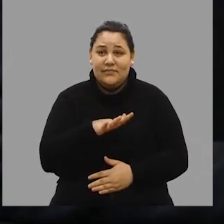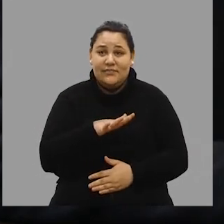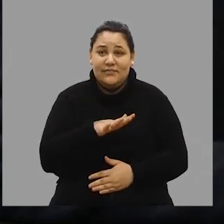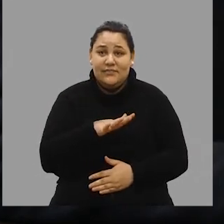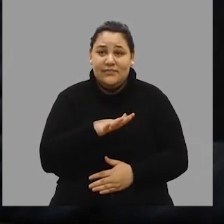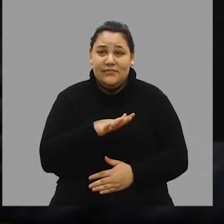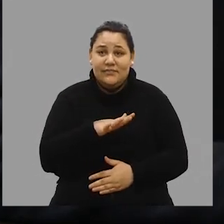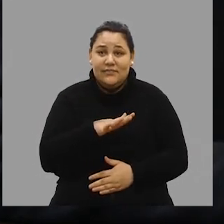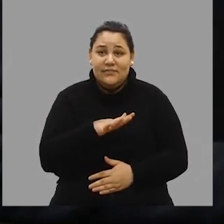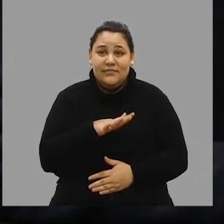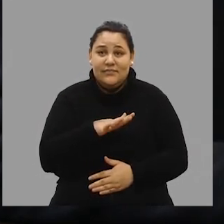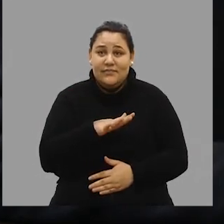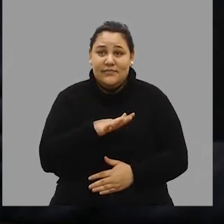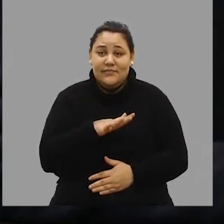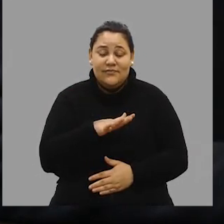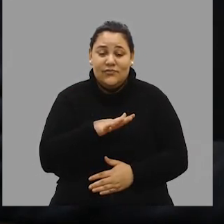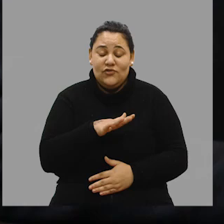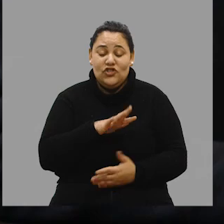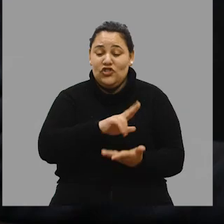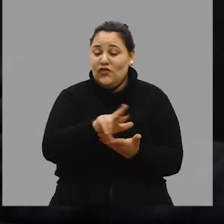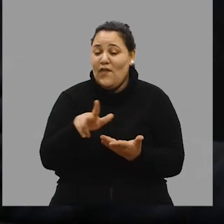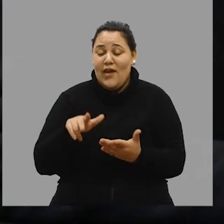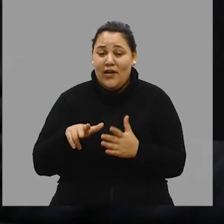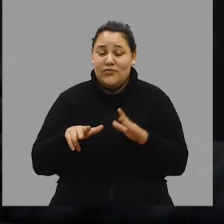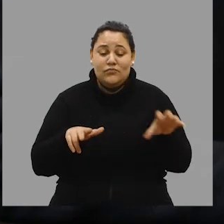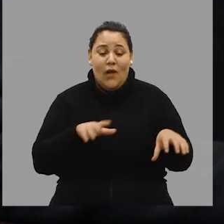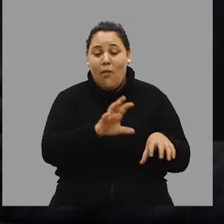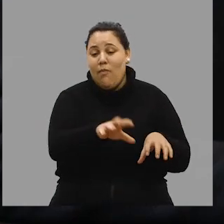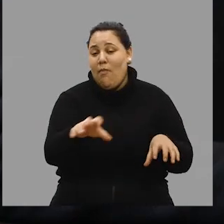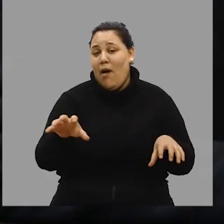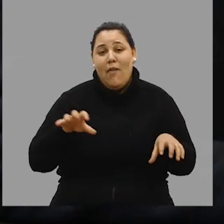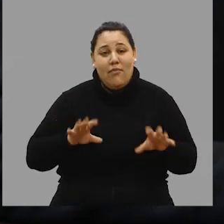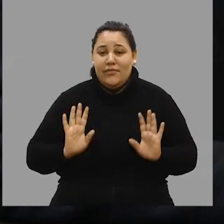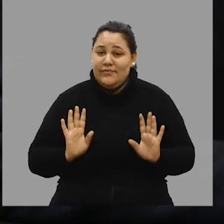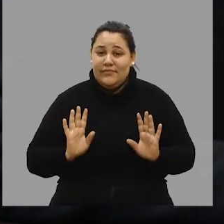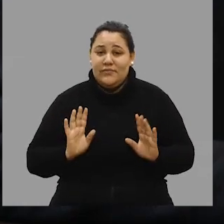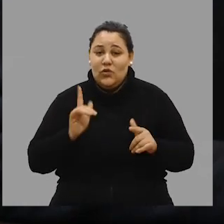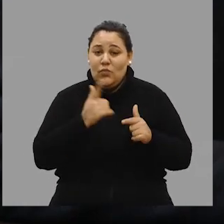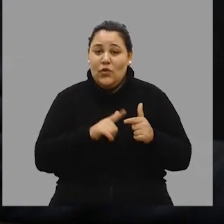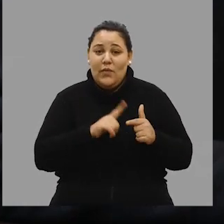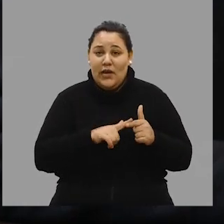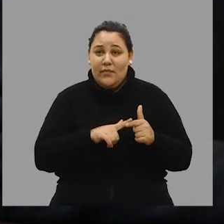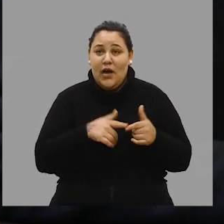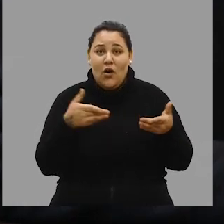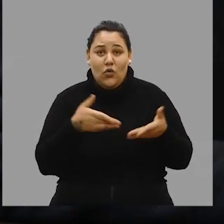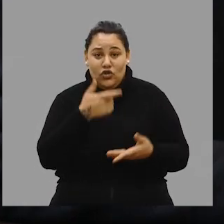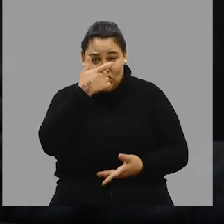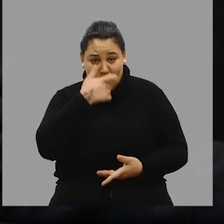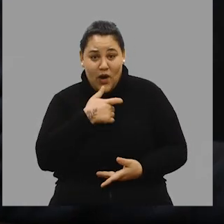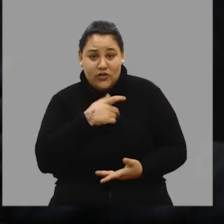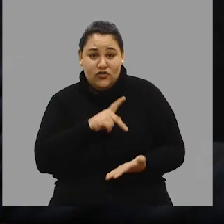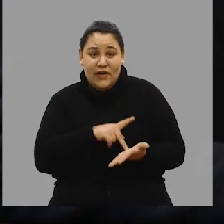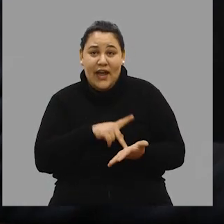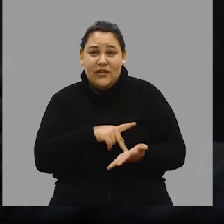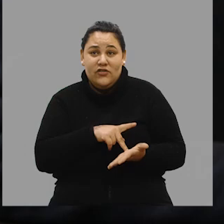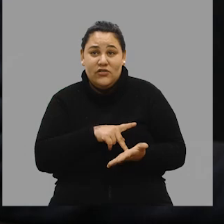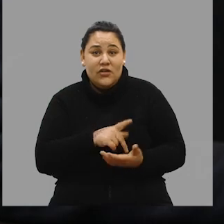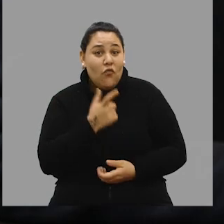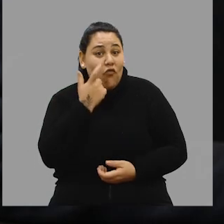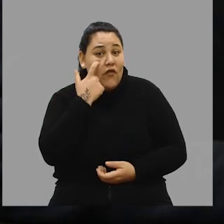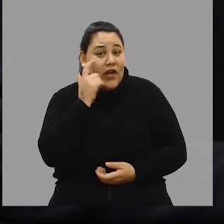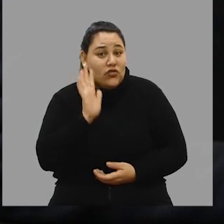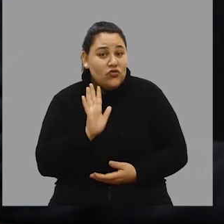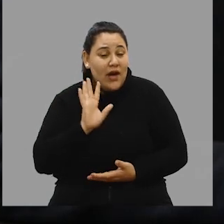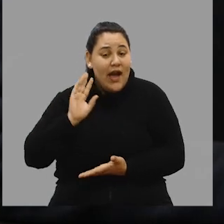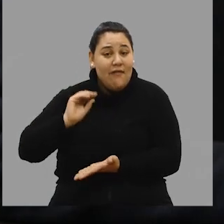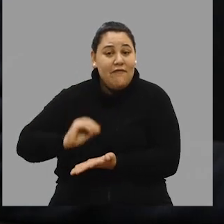foram estadistas. Então, o problema hoje, doutora, que eu acho, Enzo, que eu enxergo, é